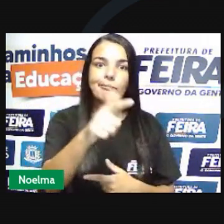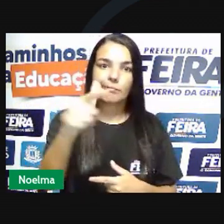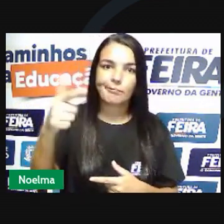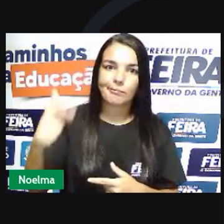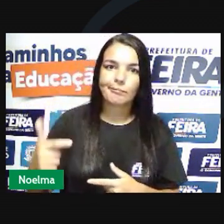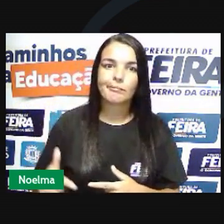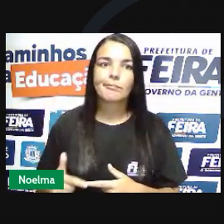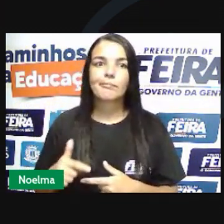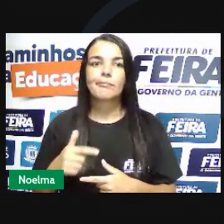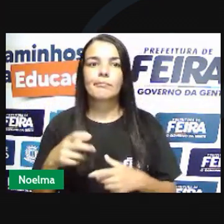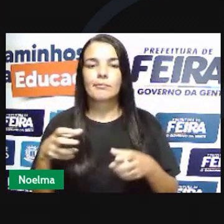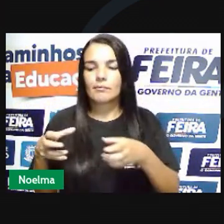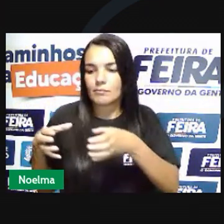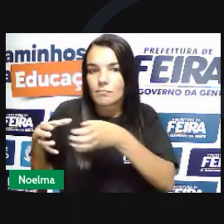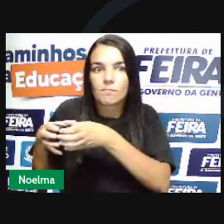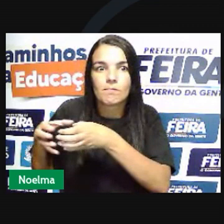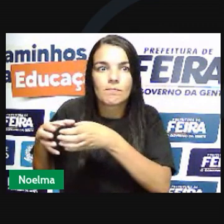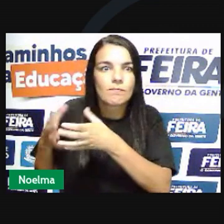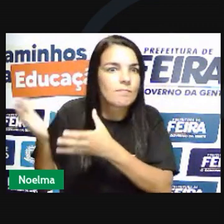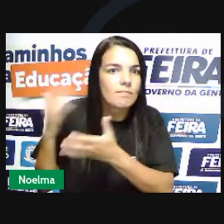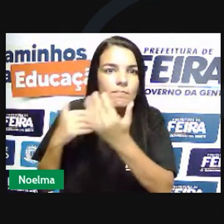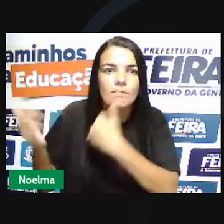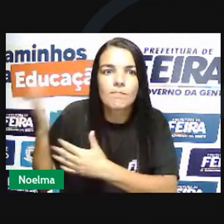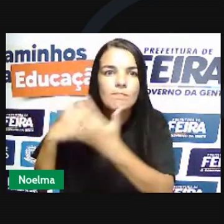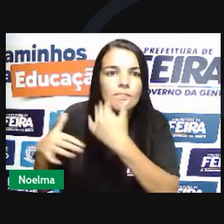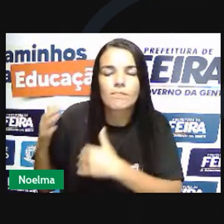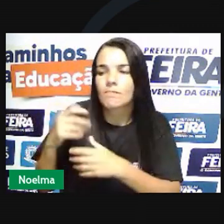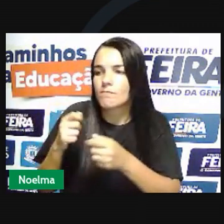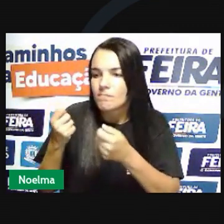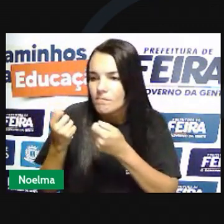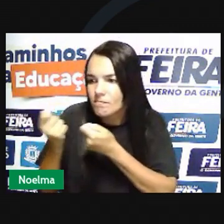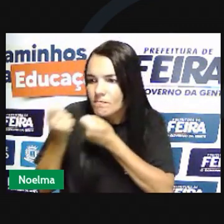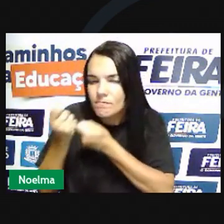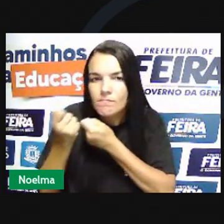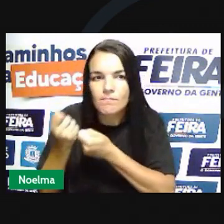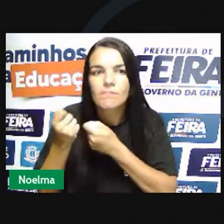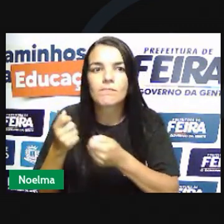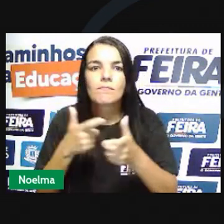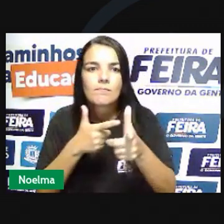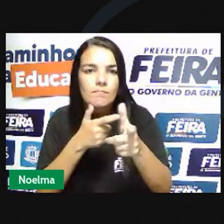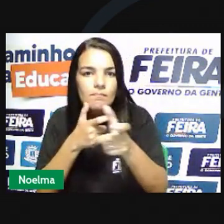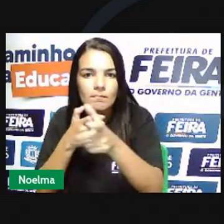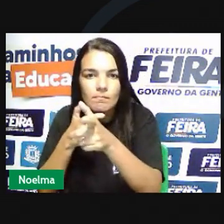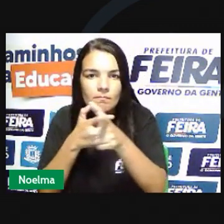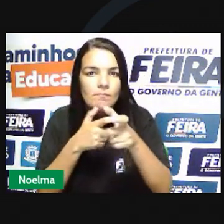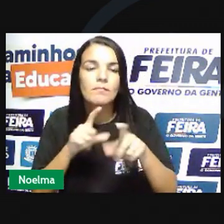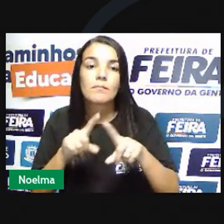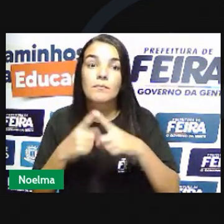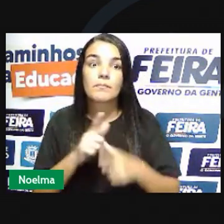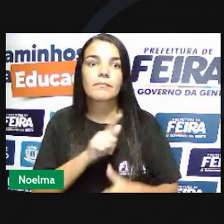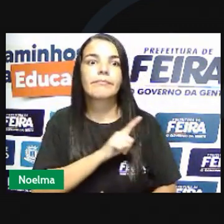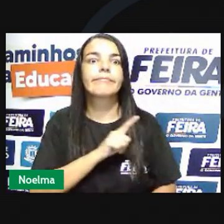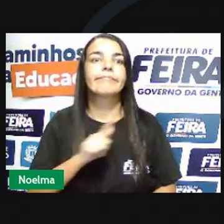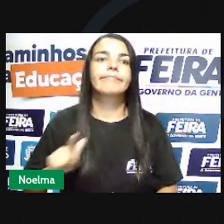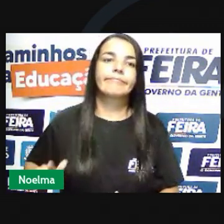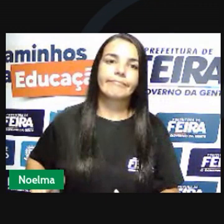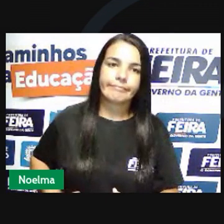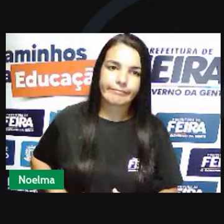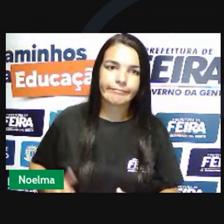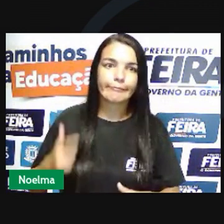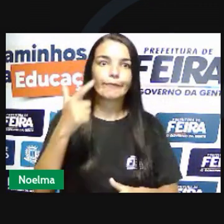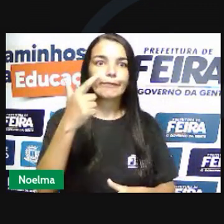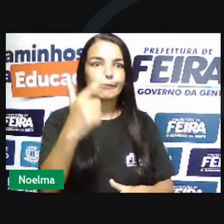conjurados a preparar um motim, marcado para o dia 25 do mesmo mês. O governo, porém, agiu mais